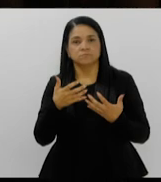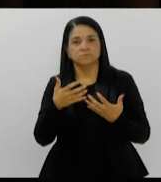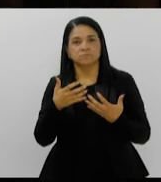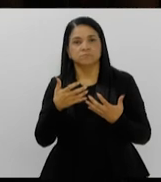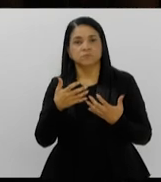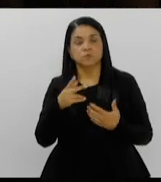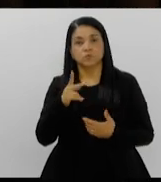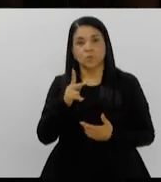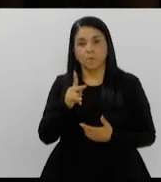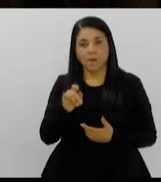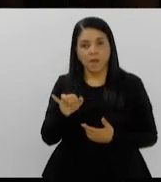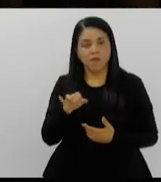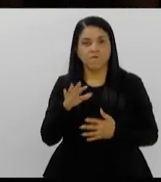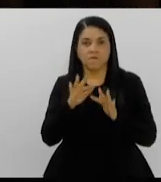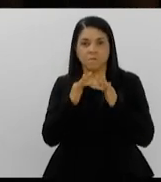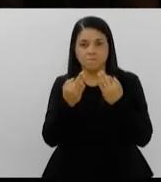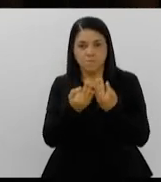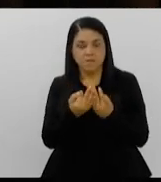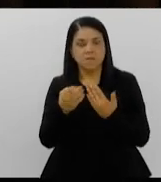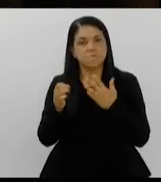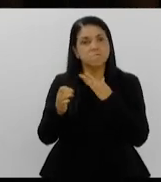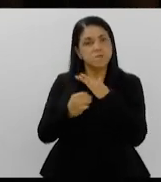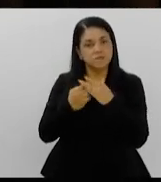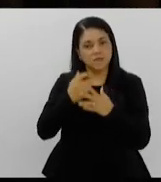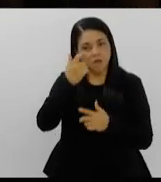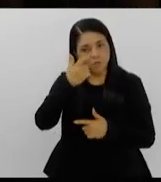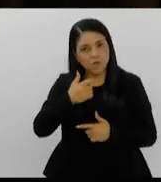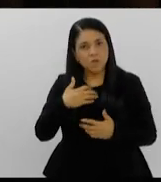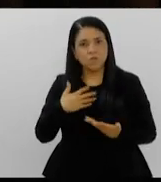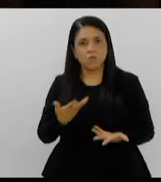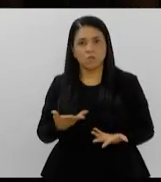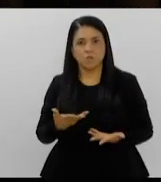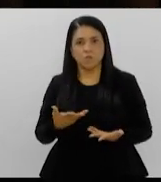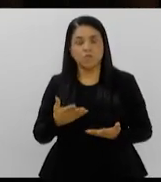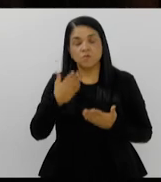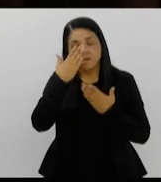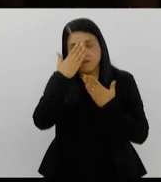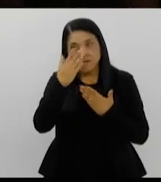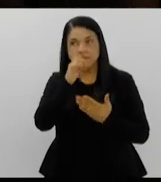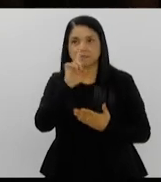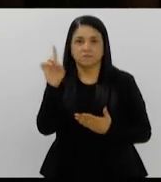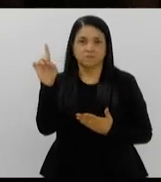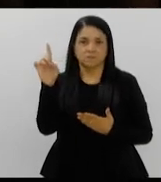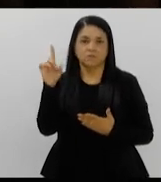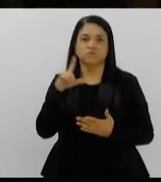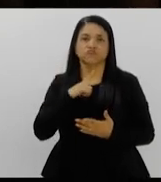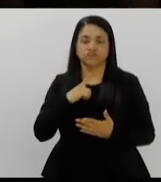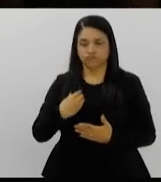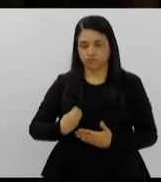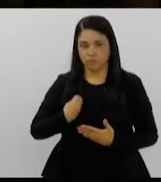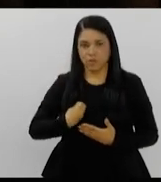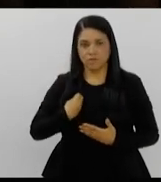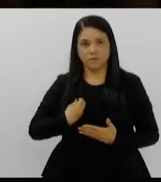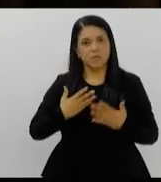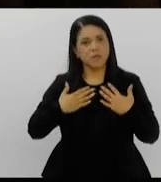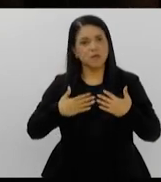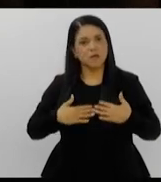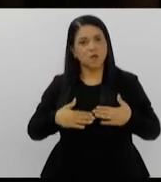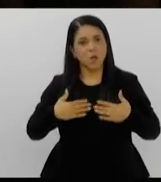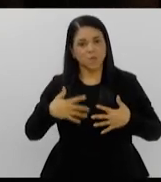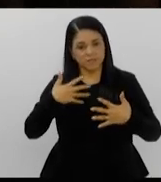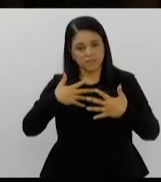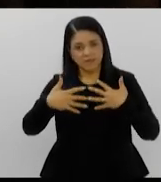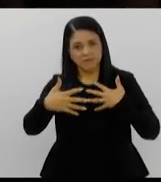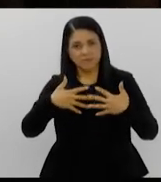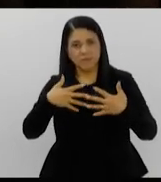um pai de família, de um empresário. Graças a Deus, eu tenho a minha vida muito tranquila e